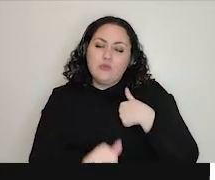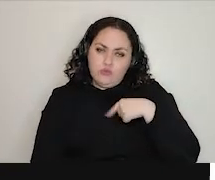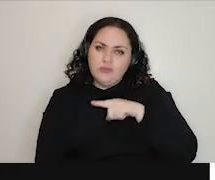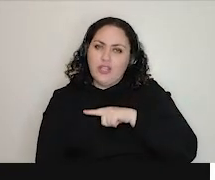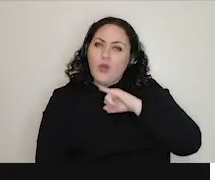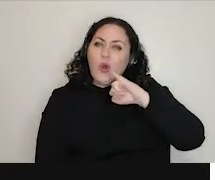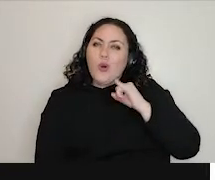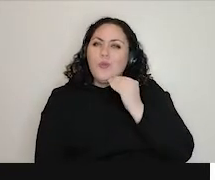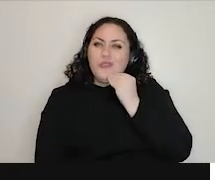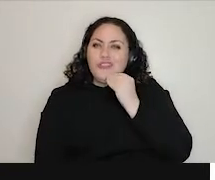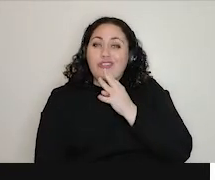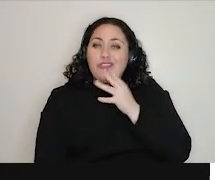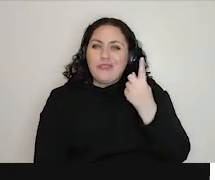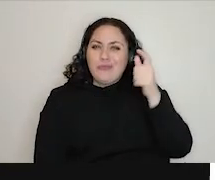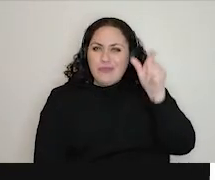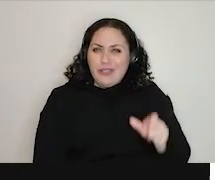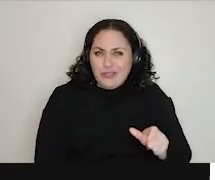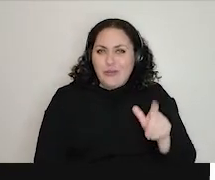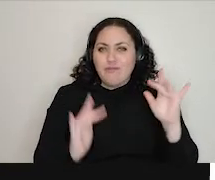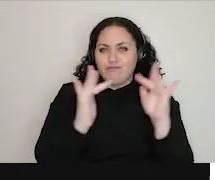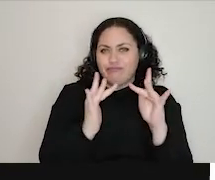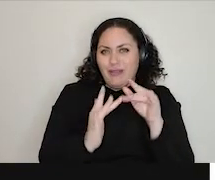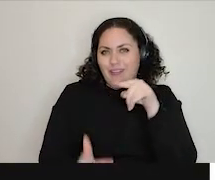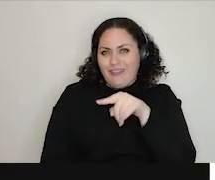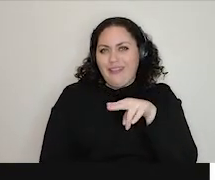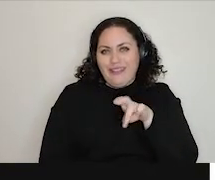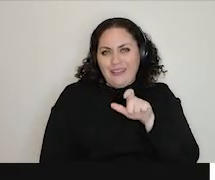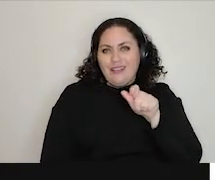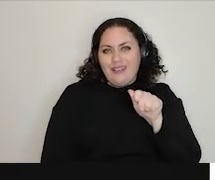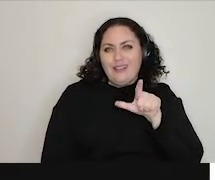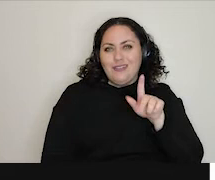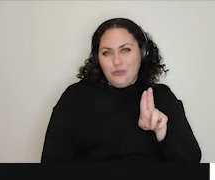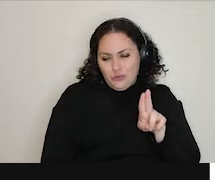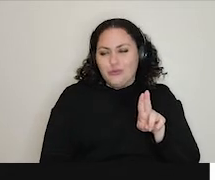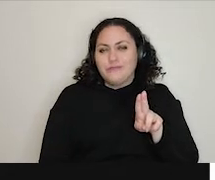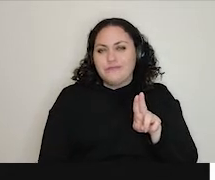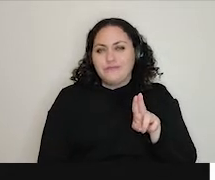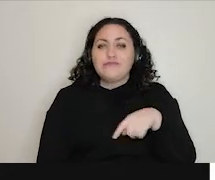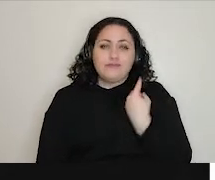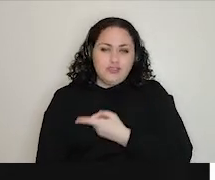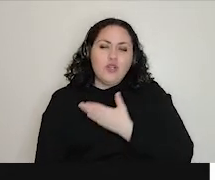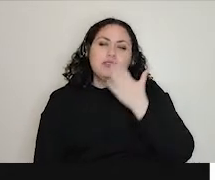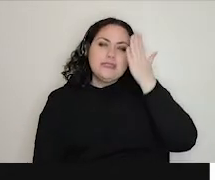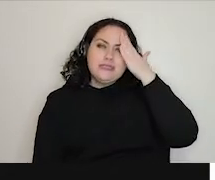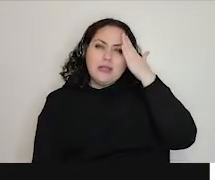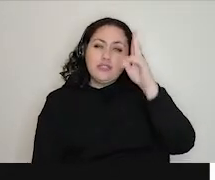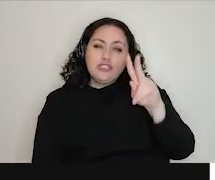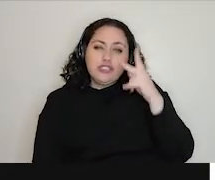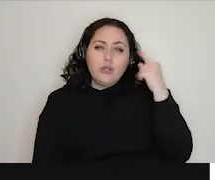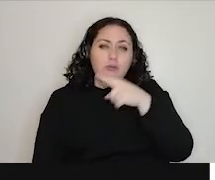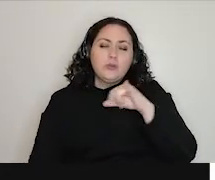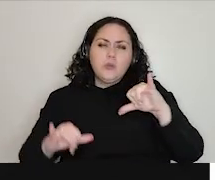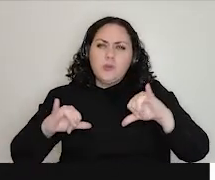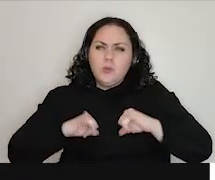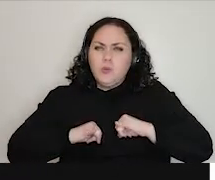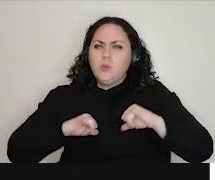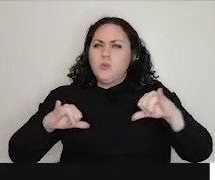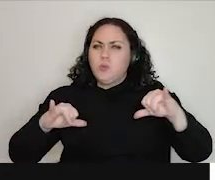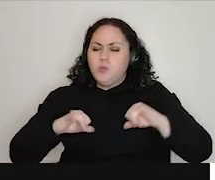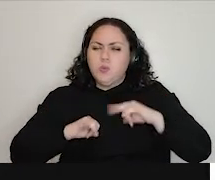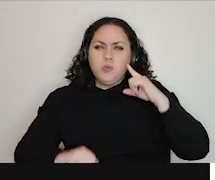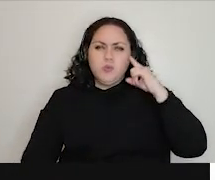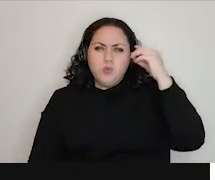tive a oportunidade de conhecer uma pessoa que conviveu com a Negalu, né, e a gente sabe das histórias de intenso